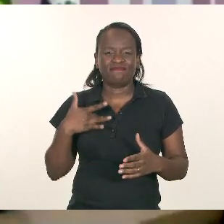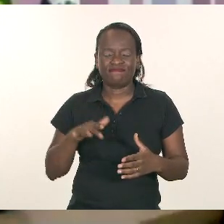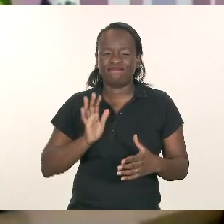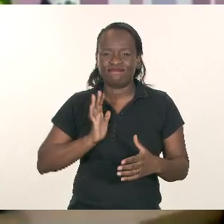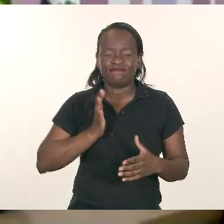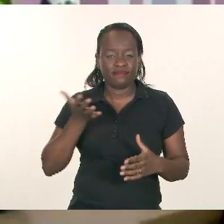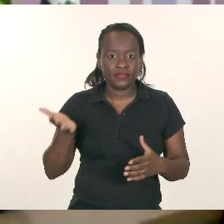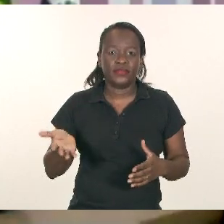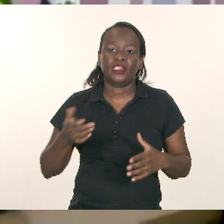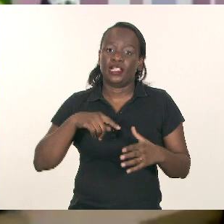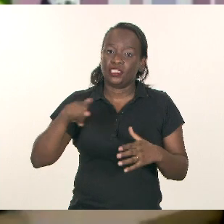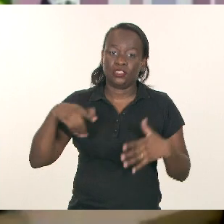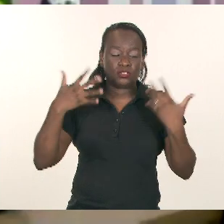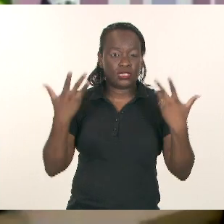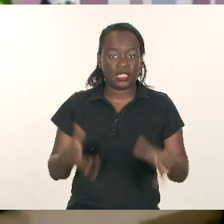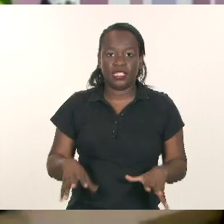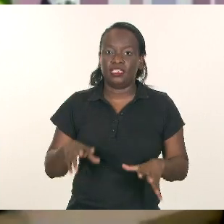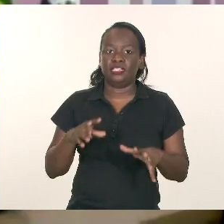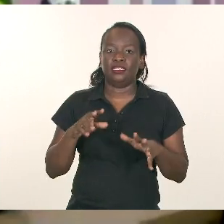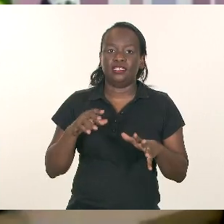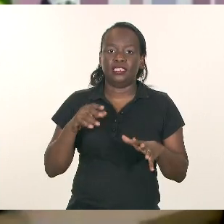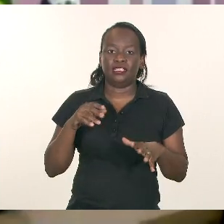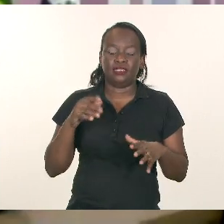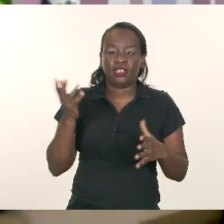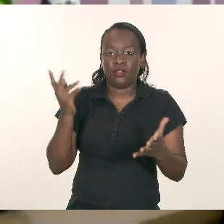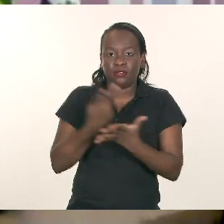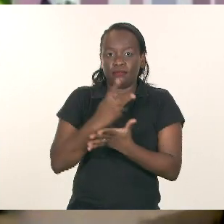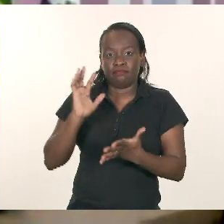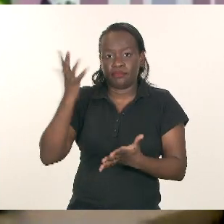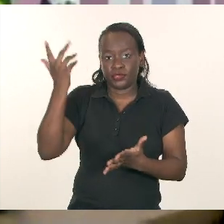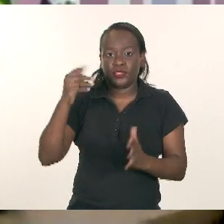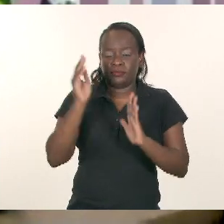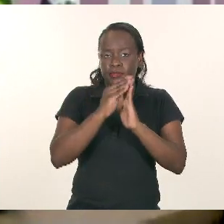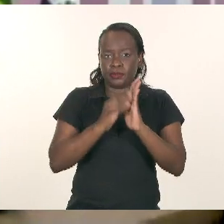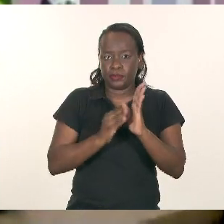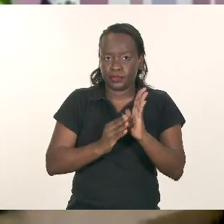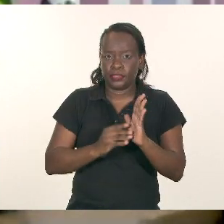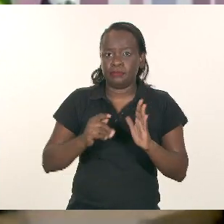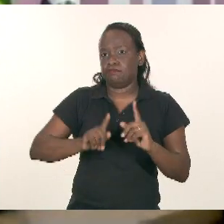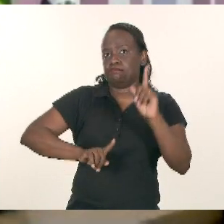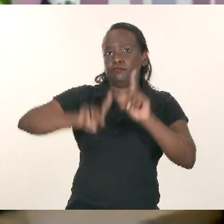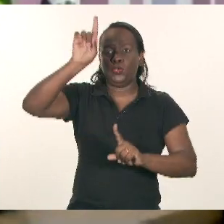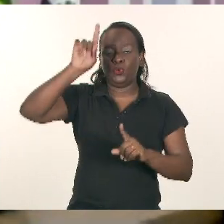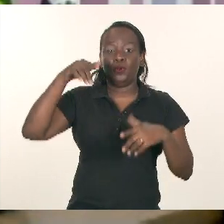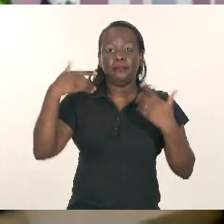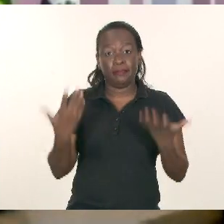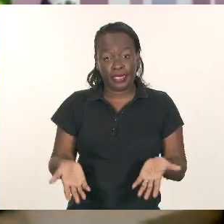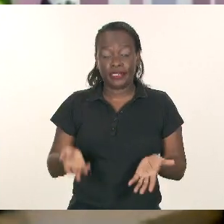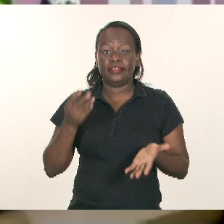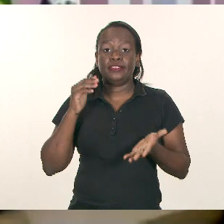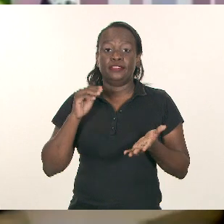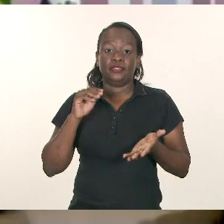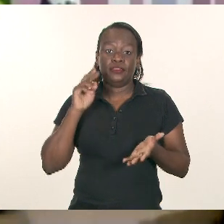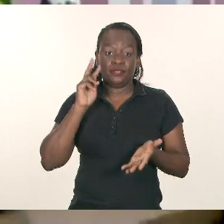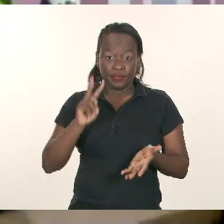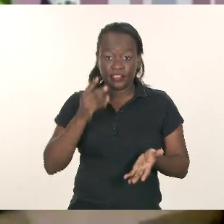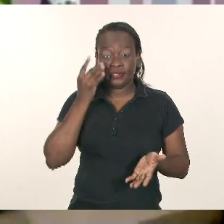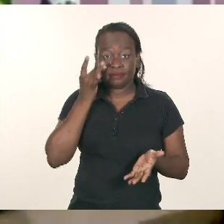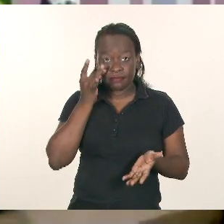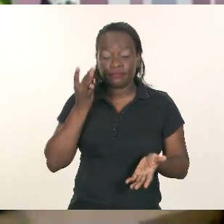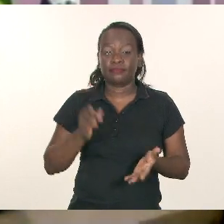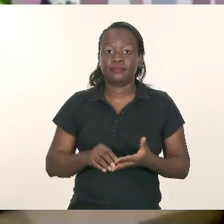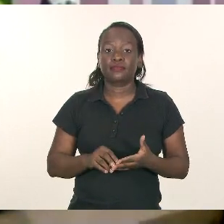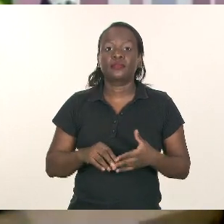lamentável, né, que é algo que a gente não queria que estivesse nas estatísticas lá no pico, mas foi o que a gente